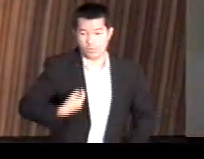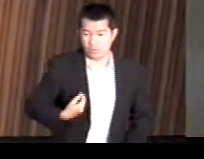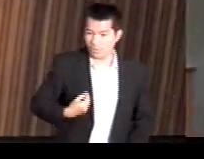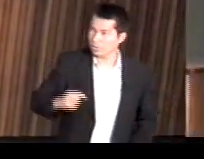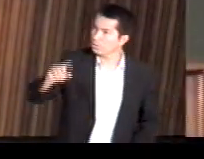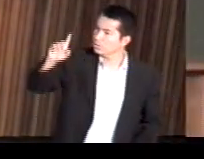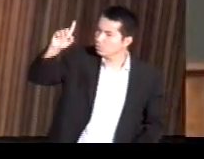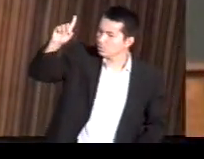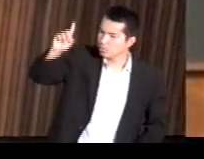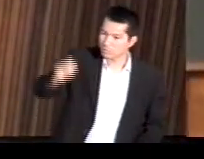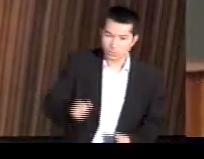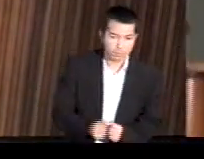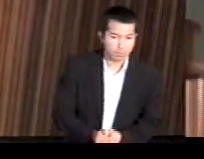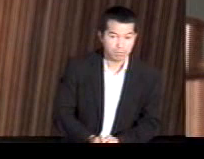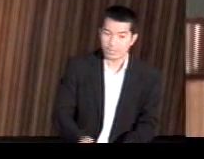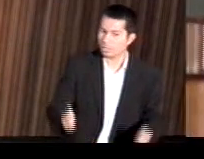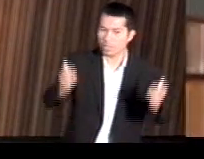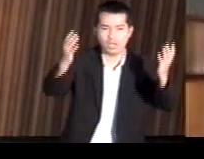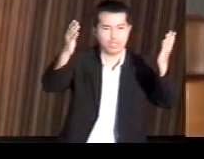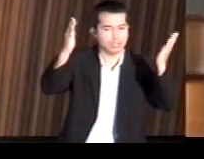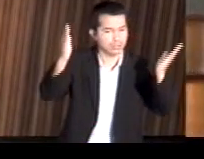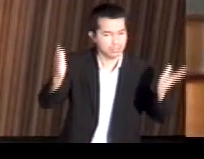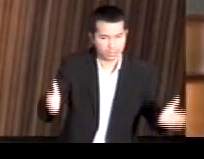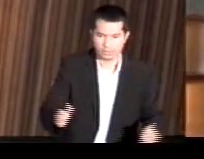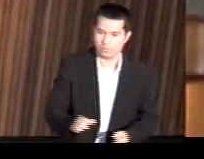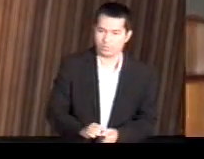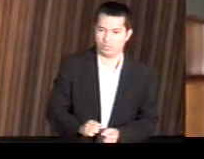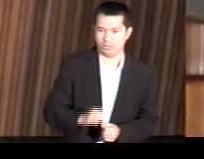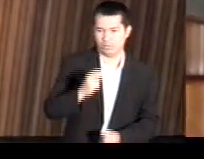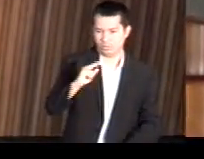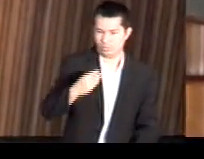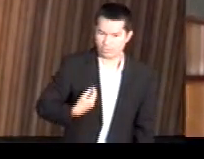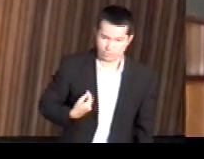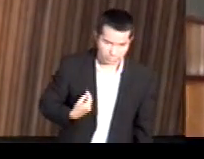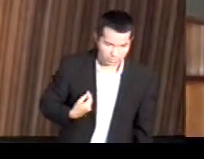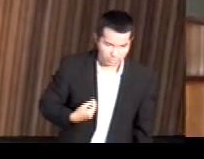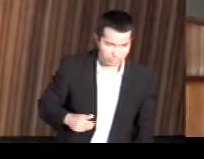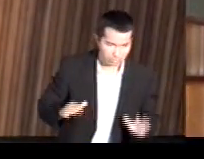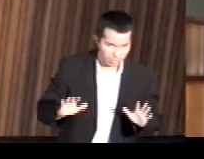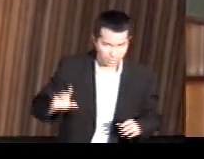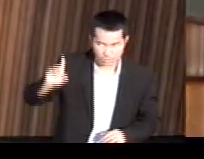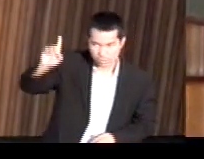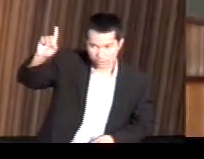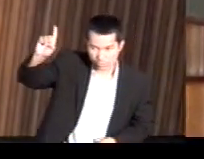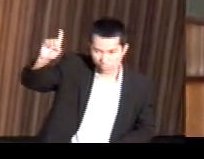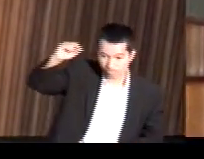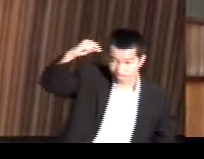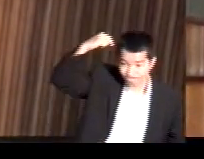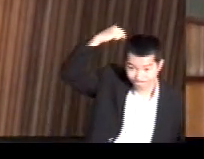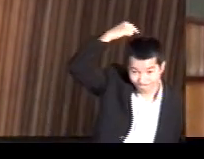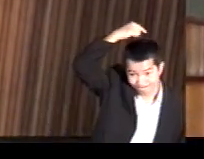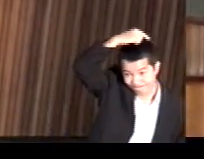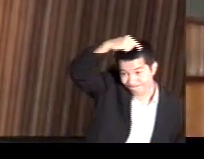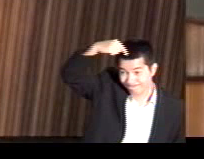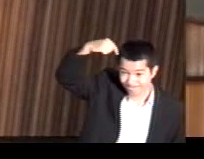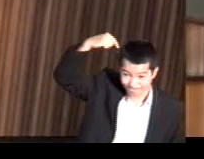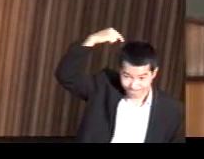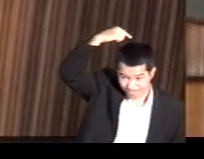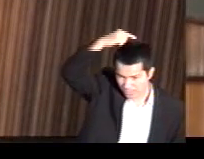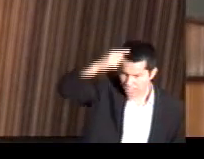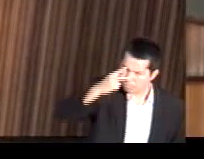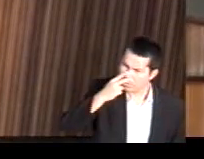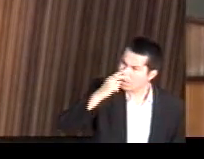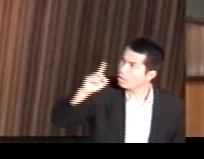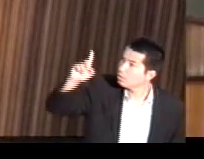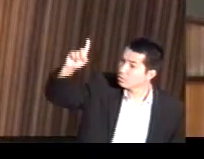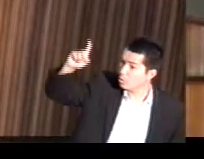Ele é Deus que já fez milagres na tua vida, eu não tenho dúvida disso. Mas Ele é santo. E a Bíblia diz